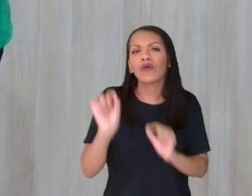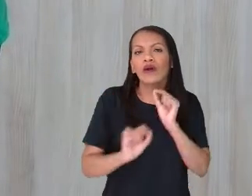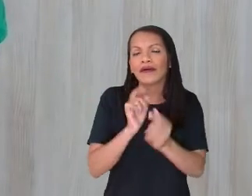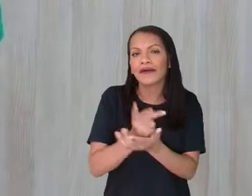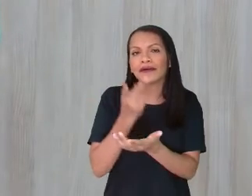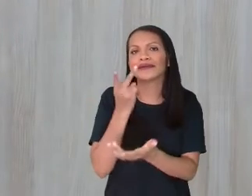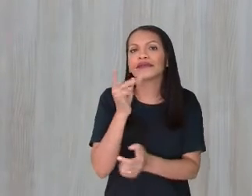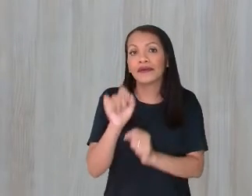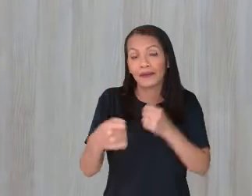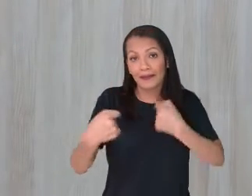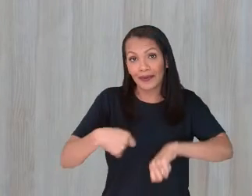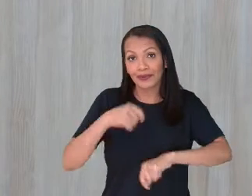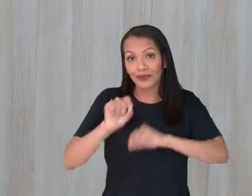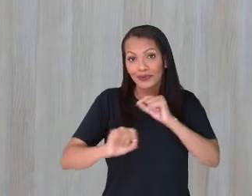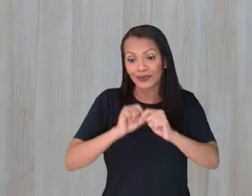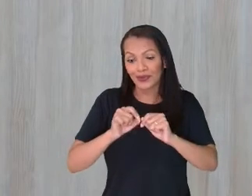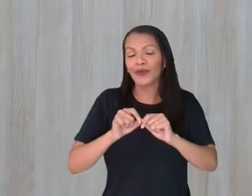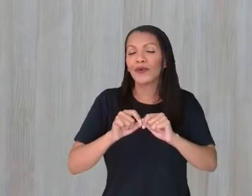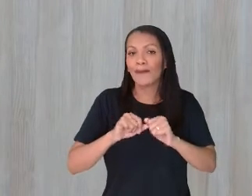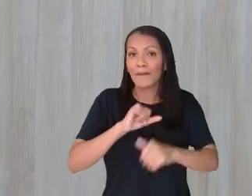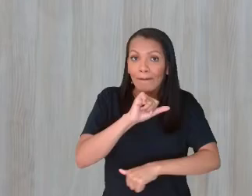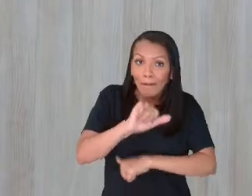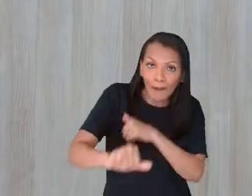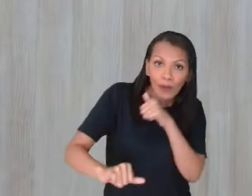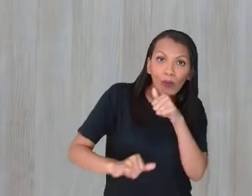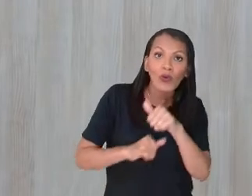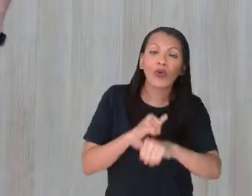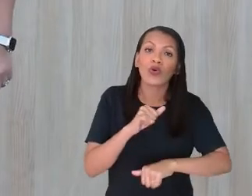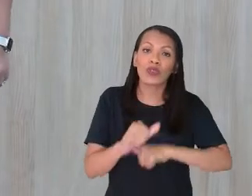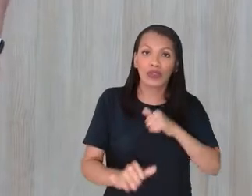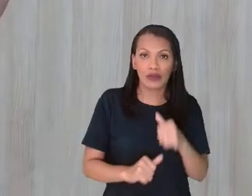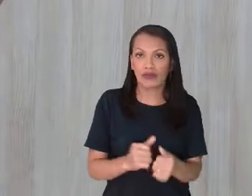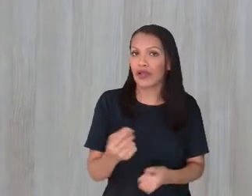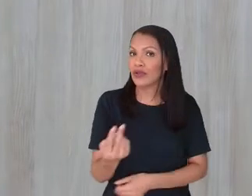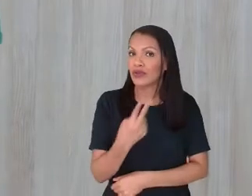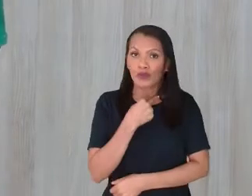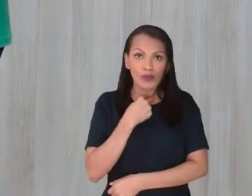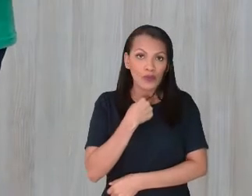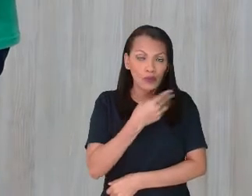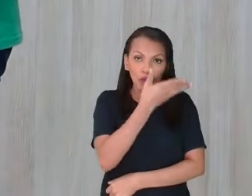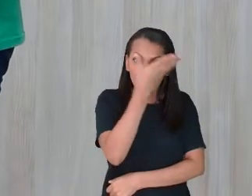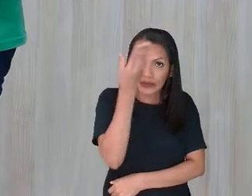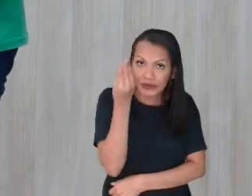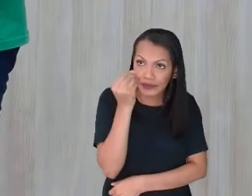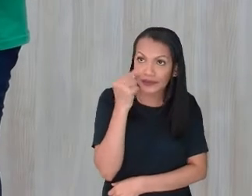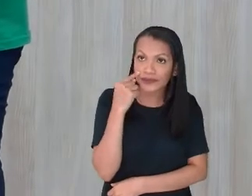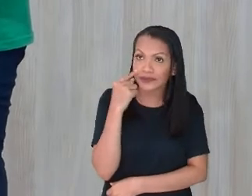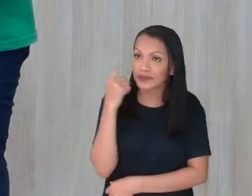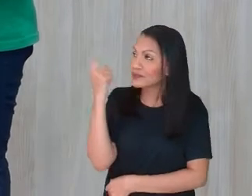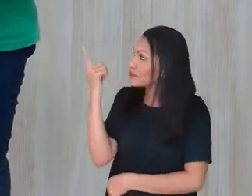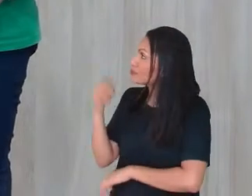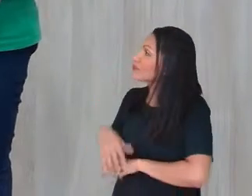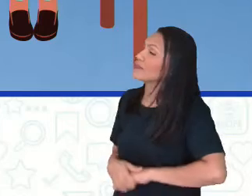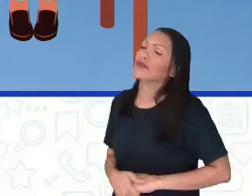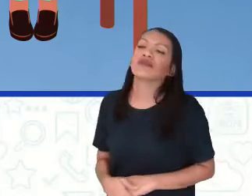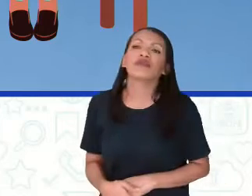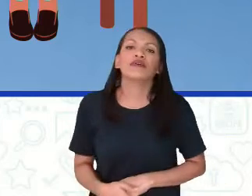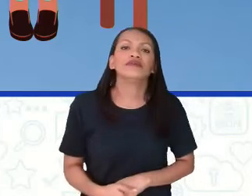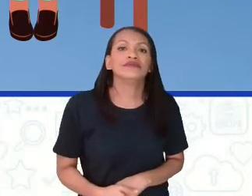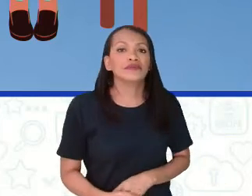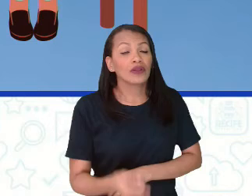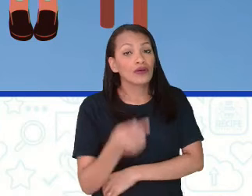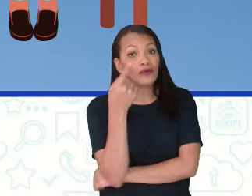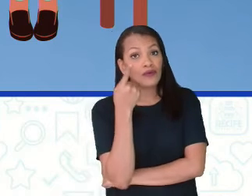é preciso que tenha mudança de estado físico. Isso vocês não podem esquecer. Então vamos lá. O que é que eu tenho aqui? Vamos